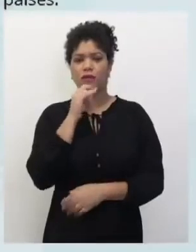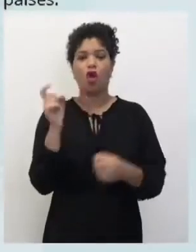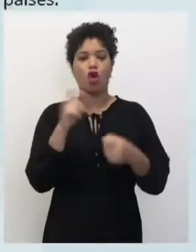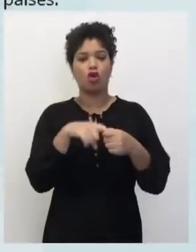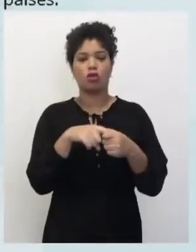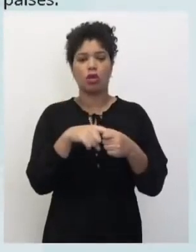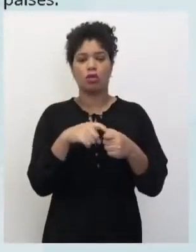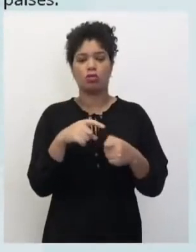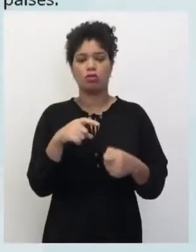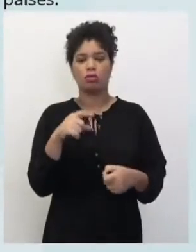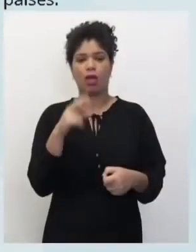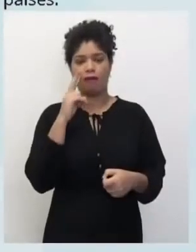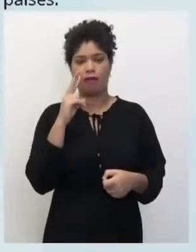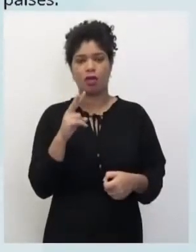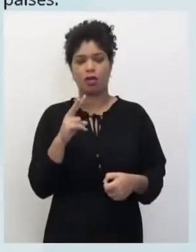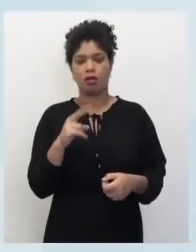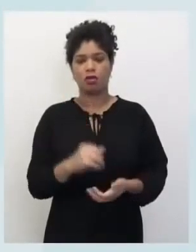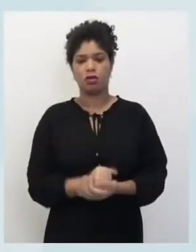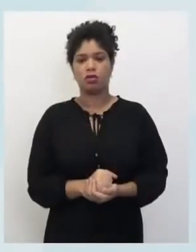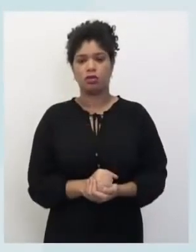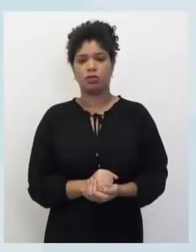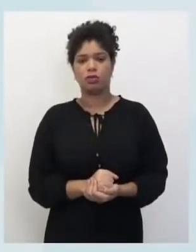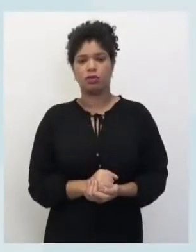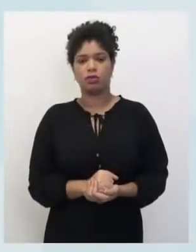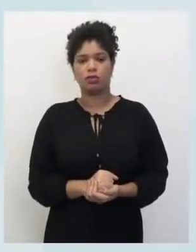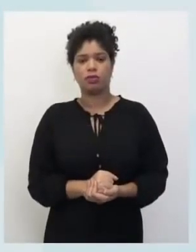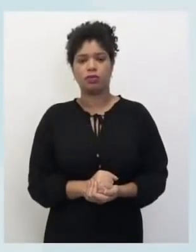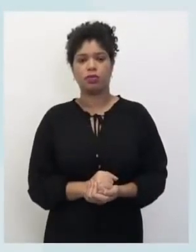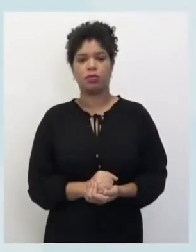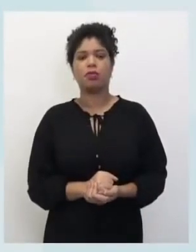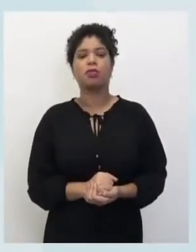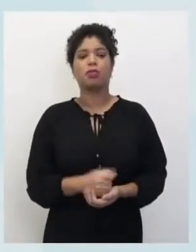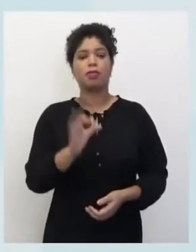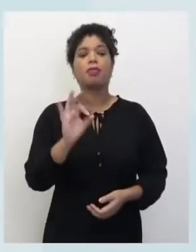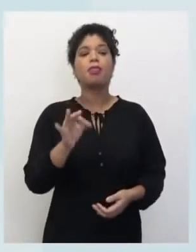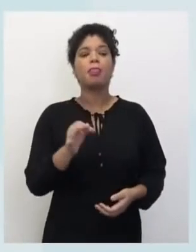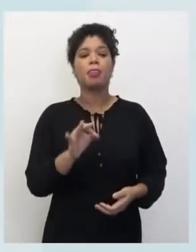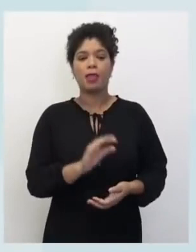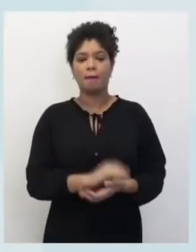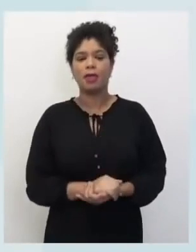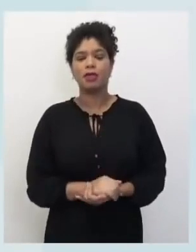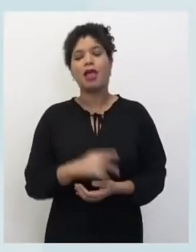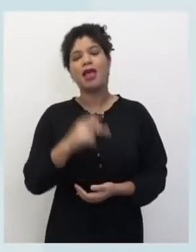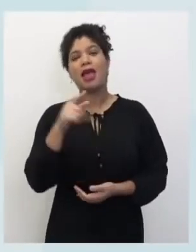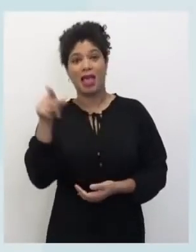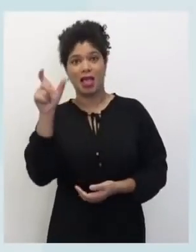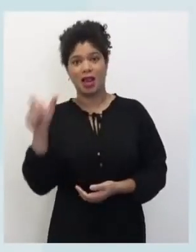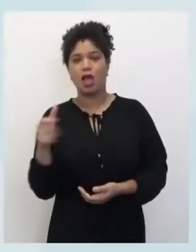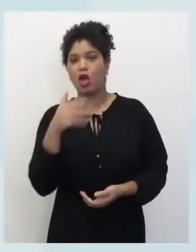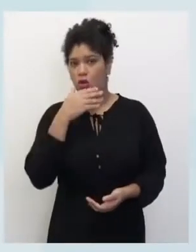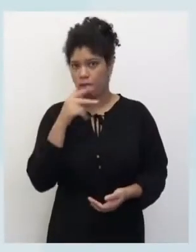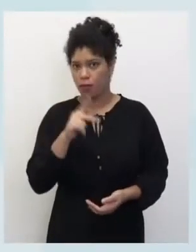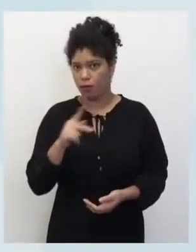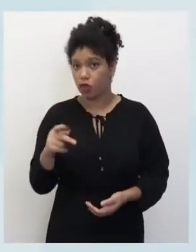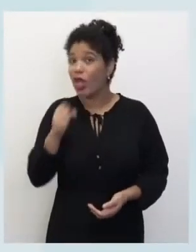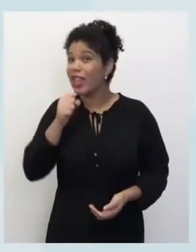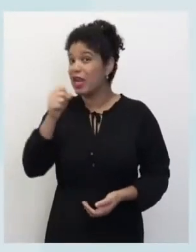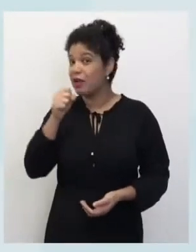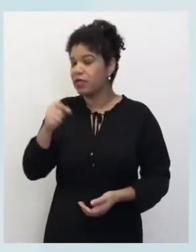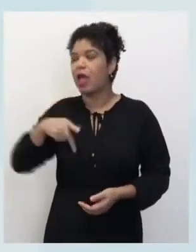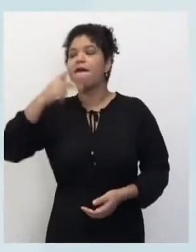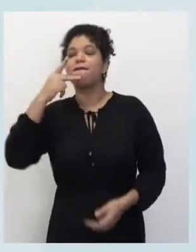É a outra. Por favor. Aqui. Ele fala que trabalha com energias